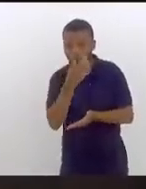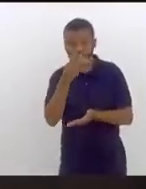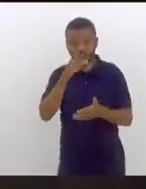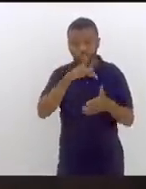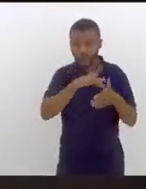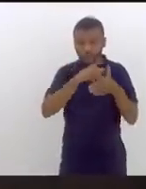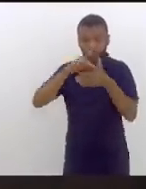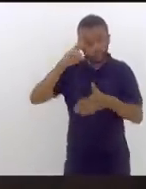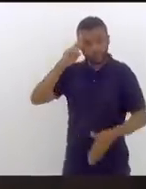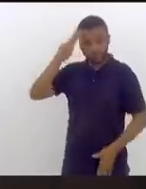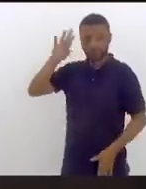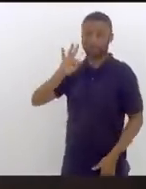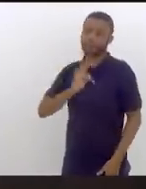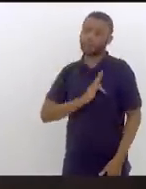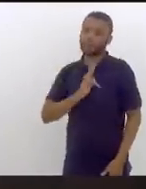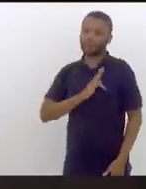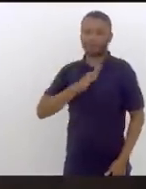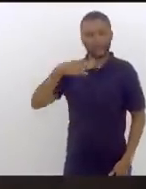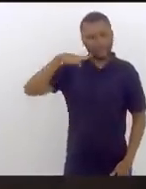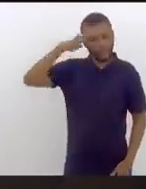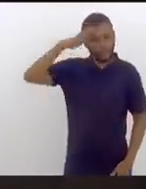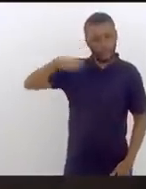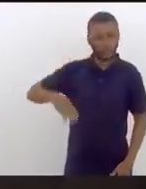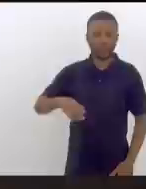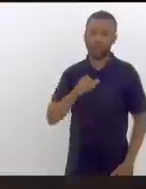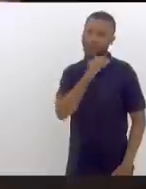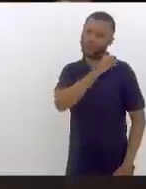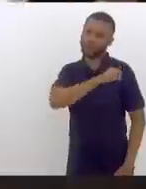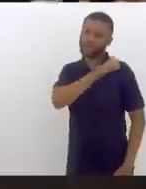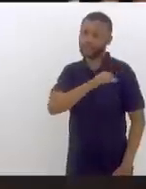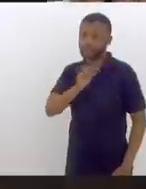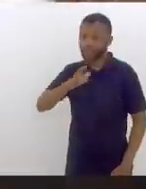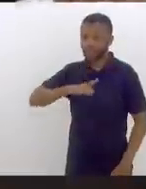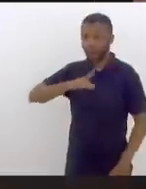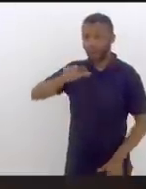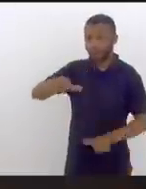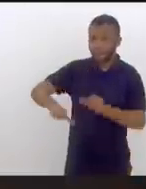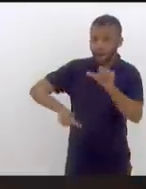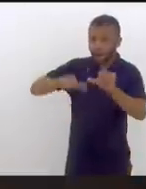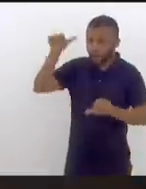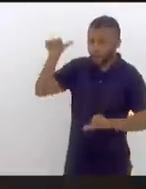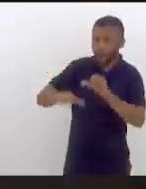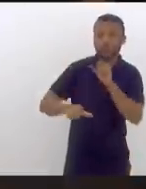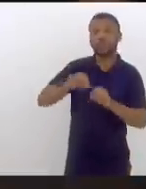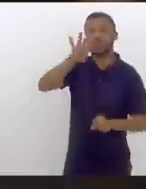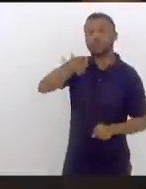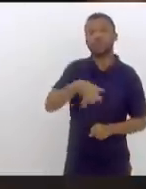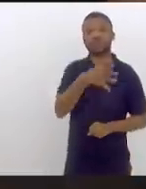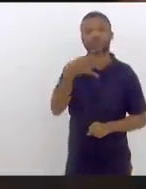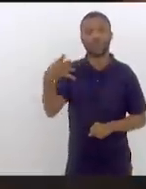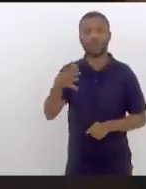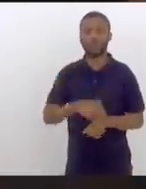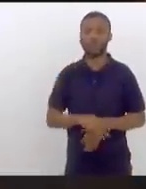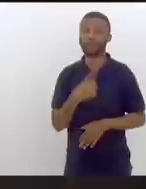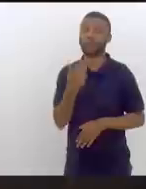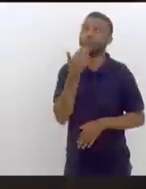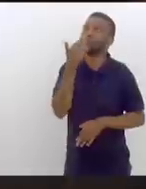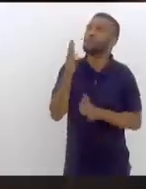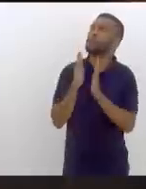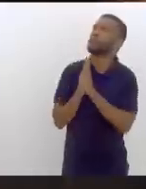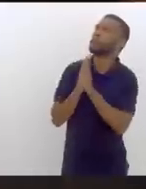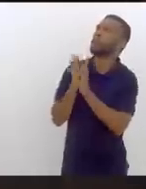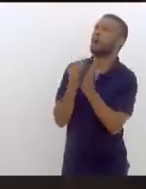comandante da Polícia Militar do Rio de Janeiro que se houver uma mudança de escala é e nós não estamos pedindo muito